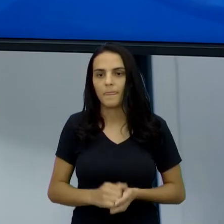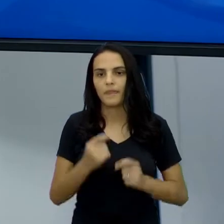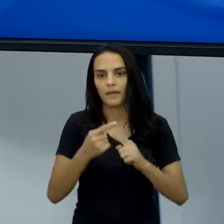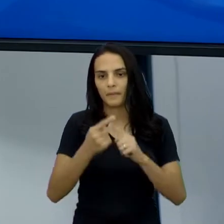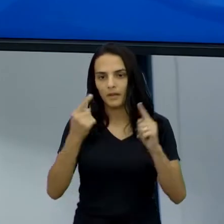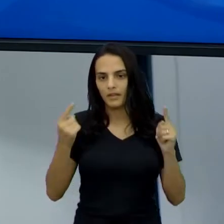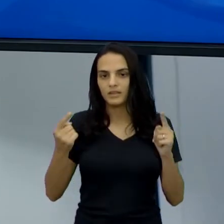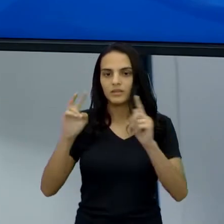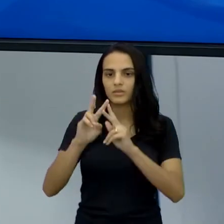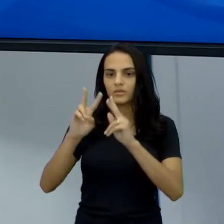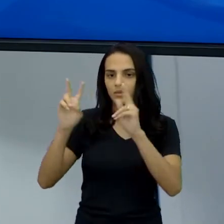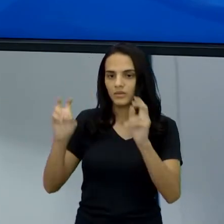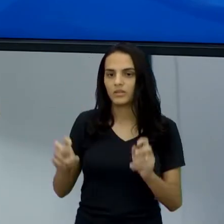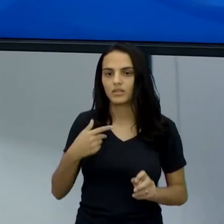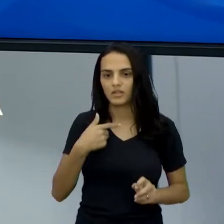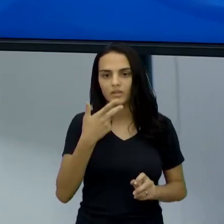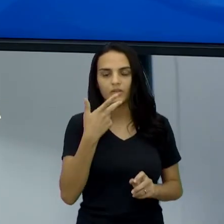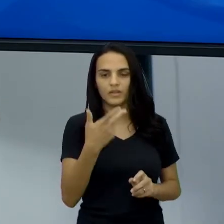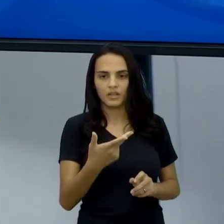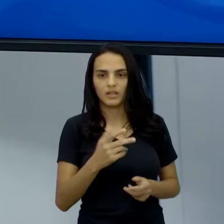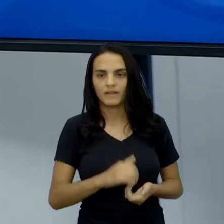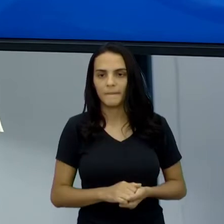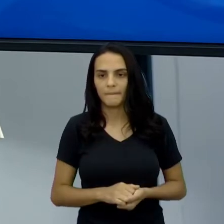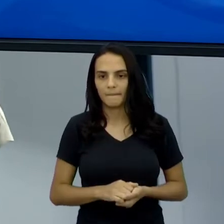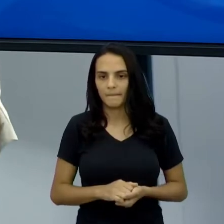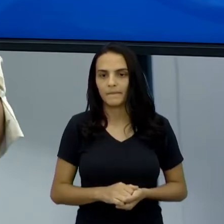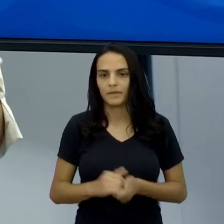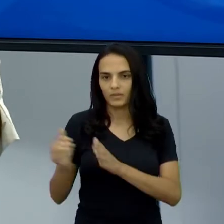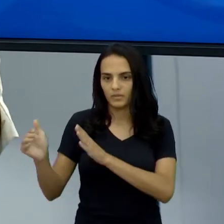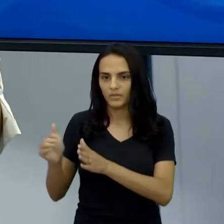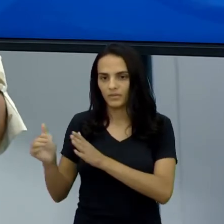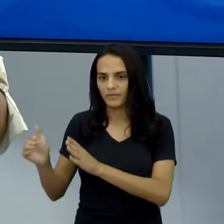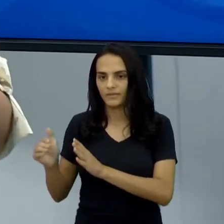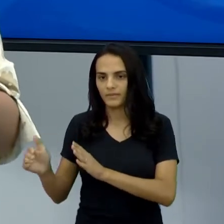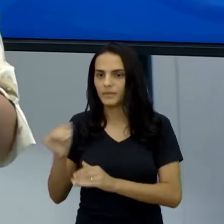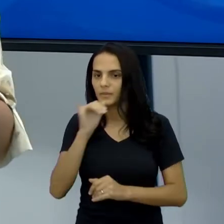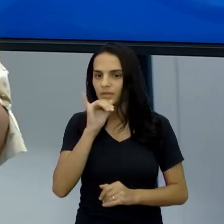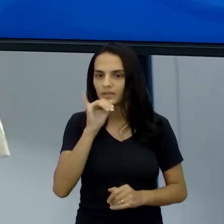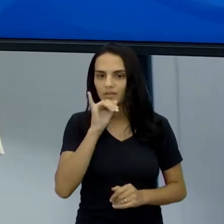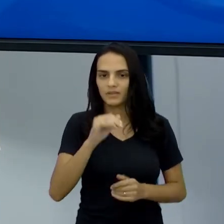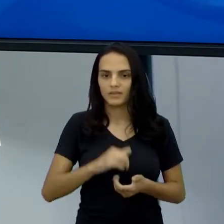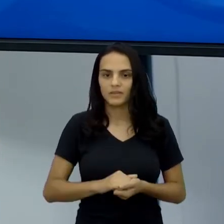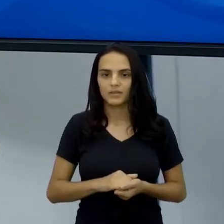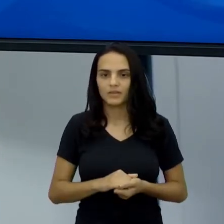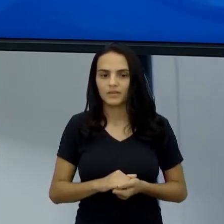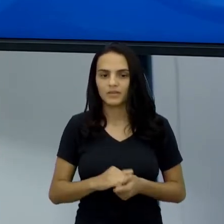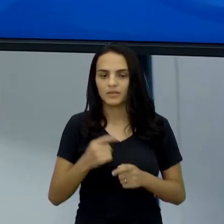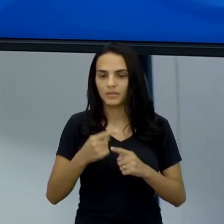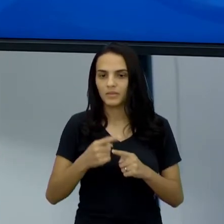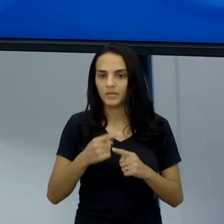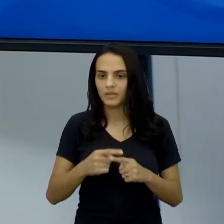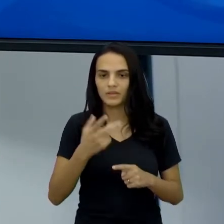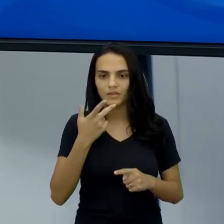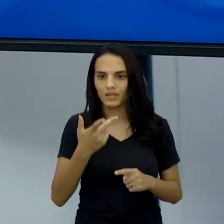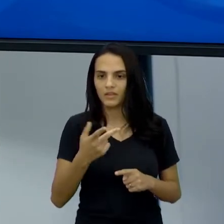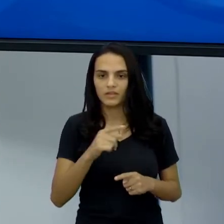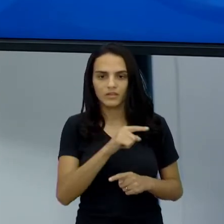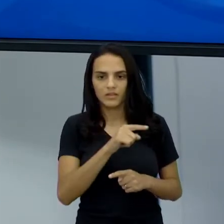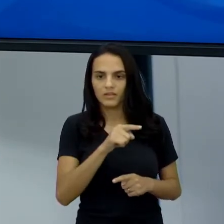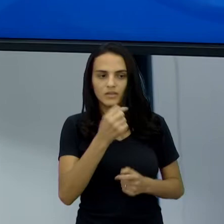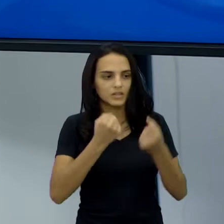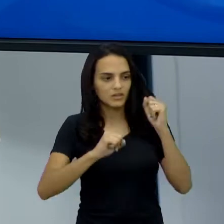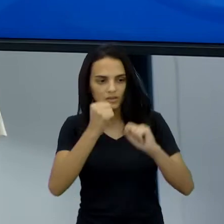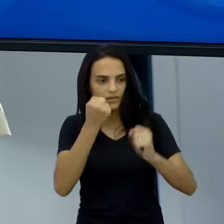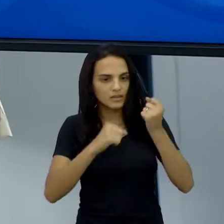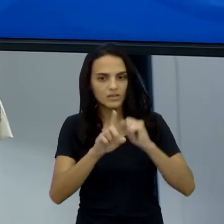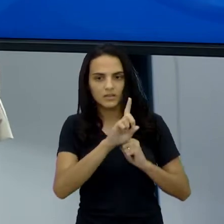Mas essa questão, e eu falava, ele ficou um tempo até assim, sem lidar muito bem comigo, porque ele falava, não, você não vai fazer educação